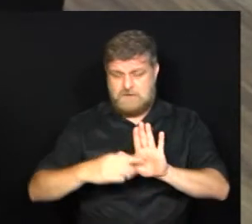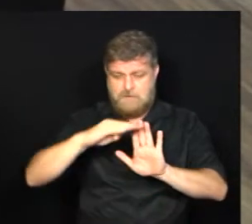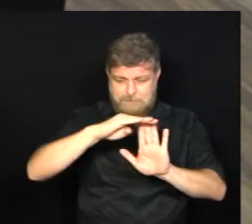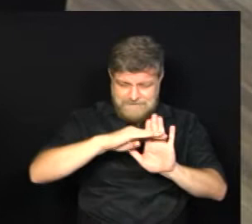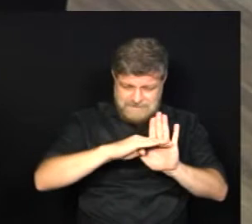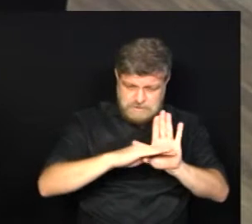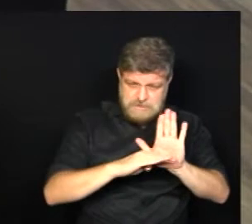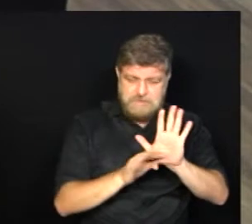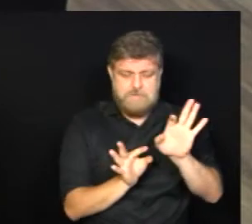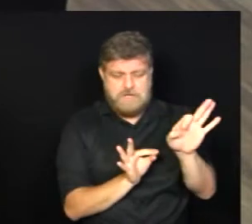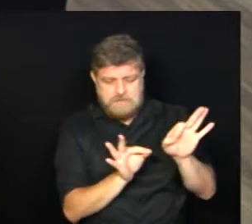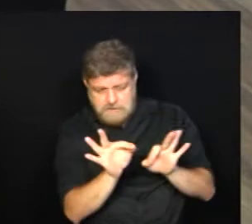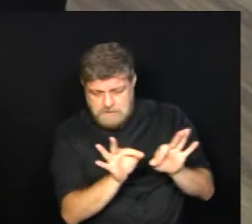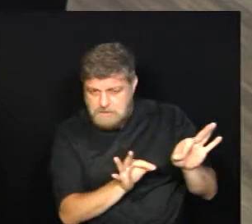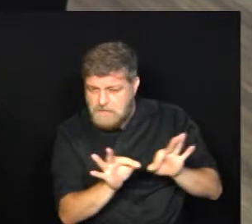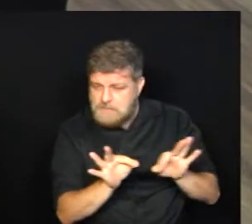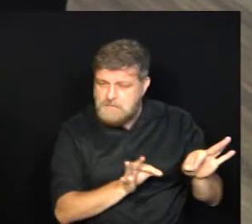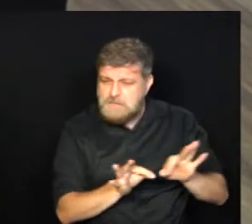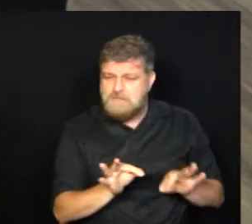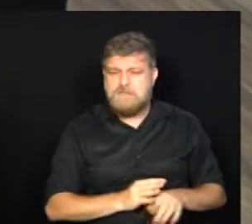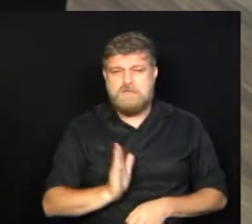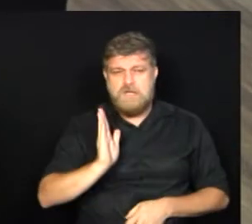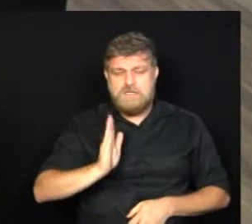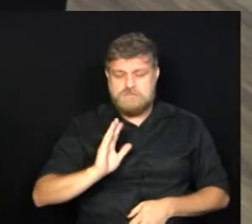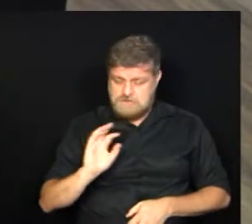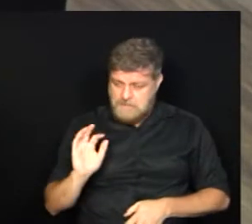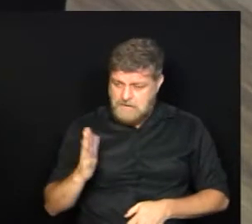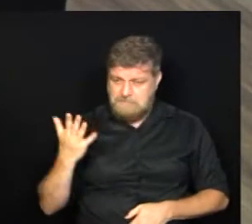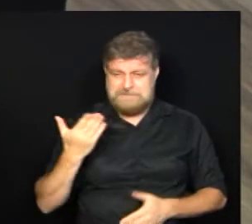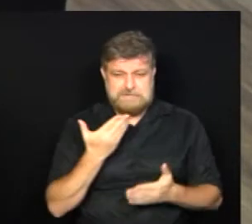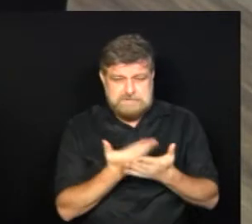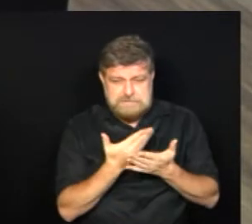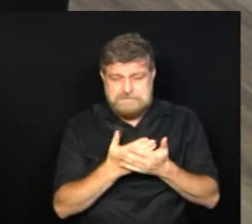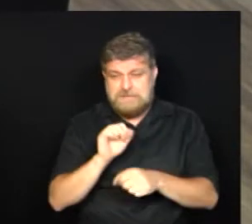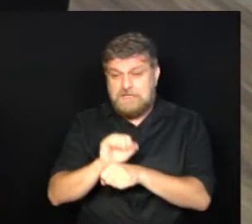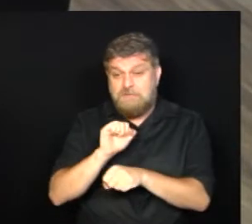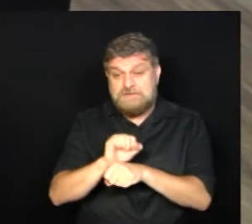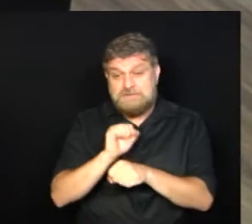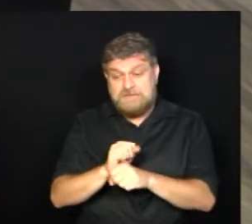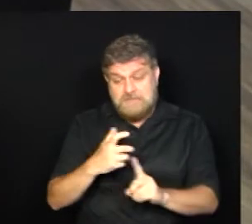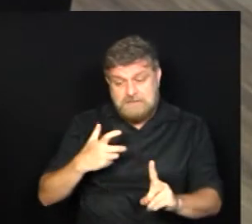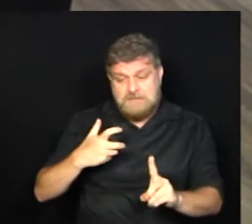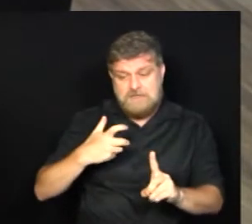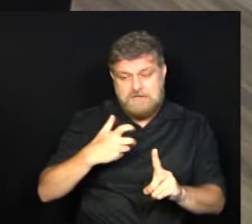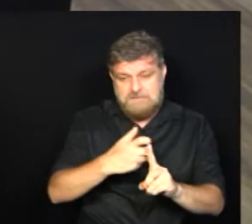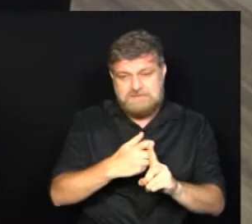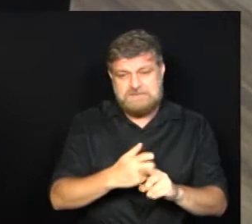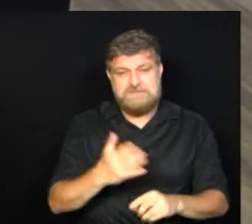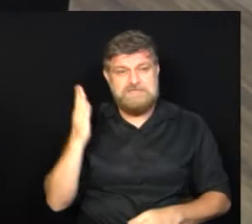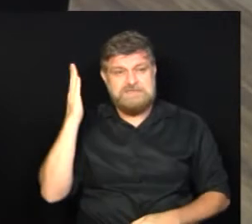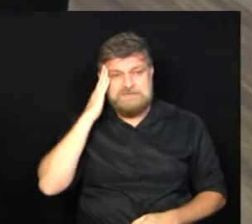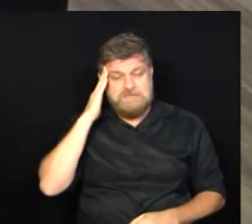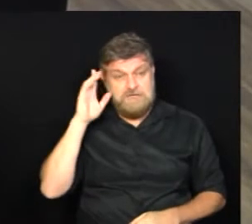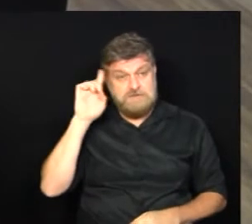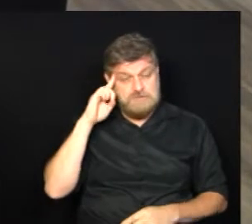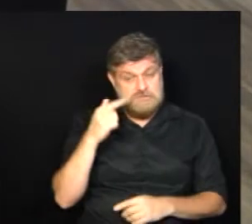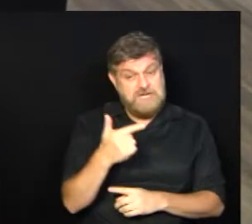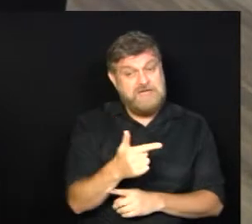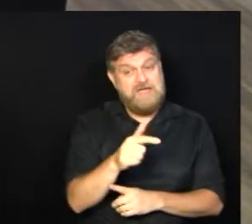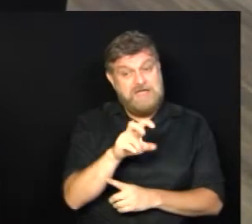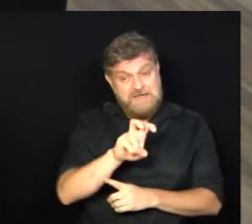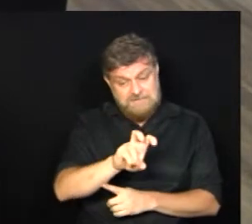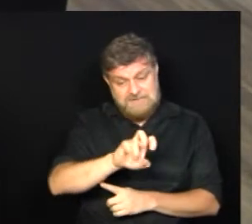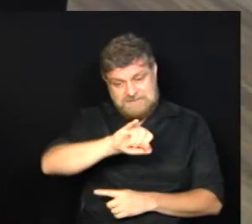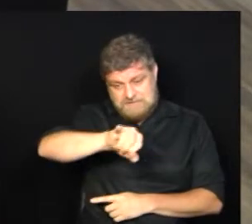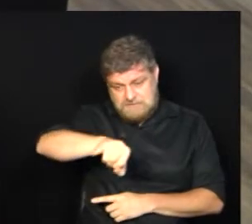planejamento, a organização que foi realizada à espera dessa vacina. A previsão é no dia 25 de